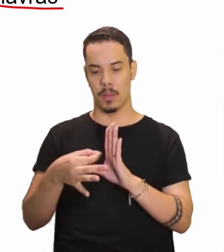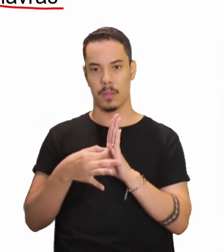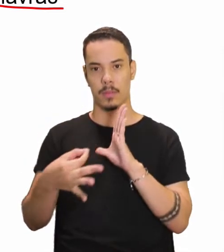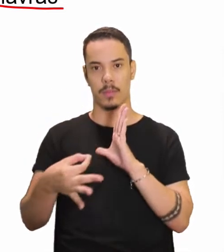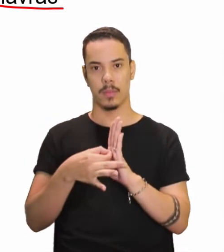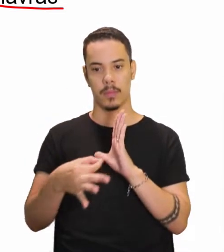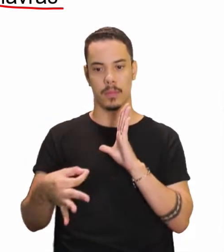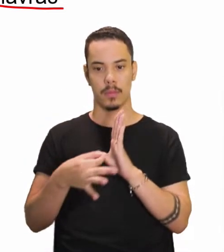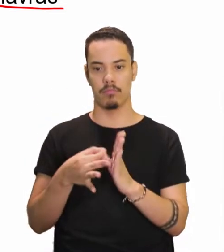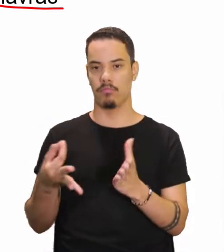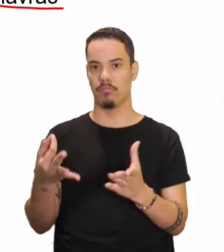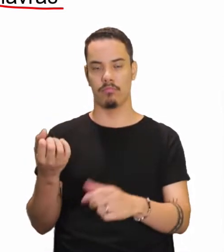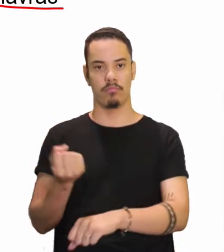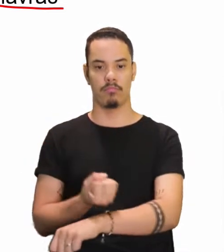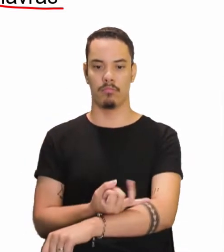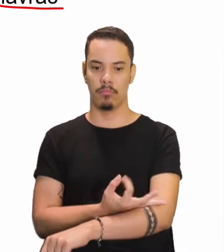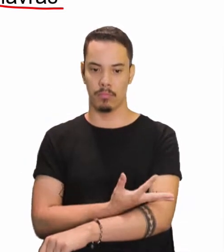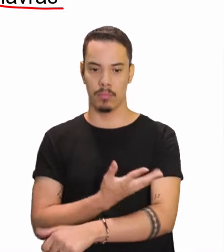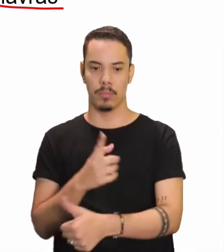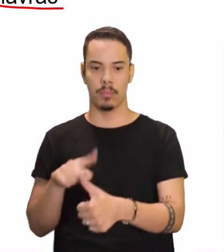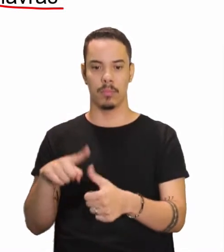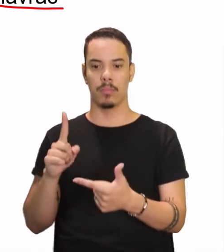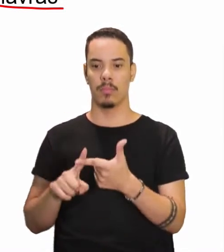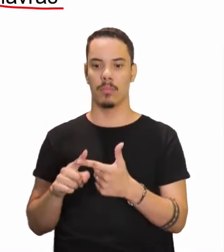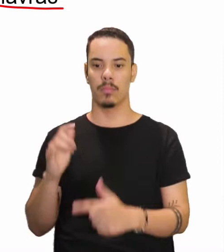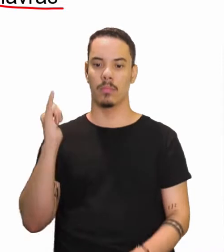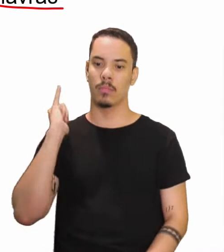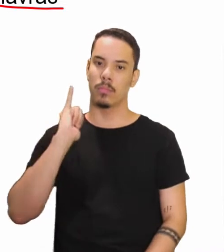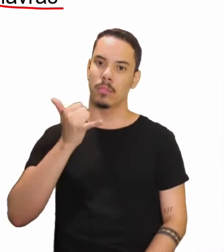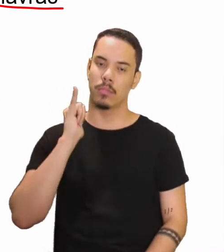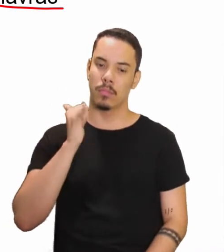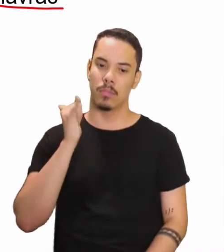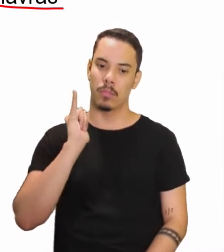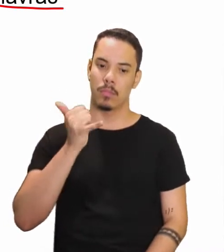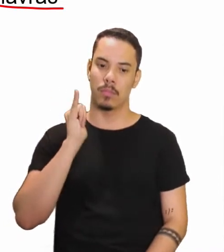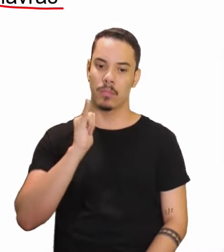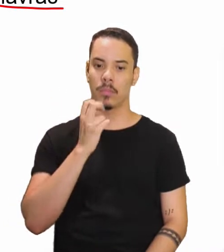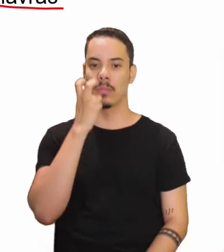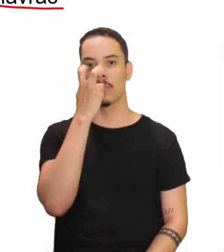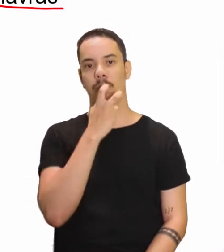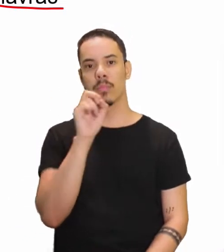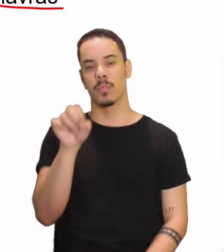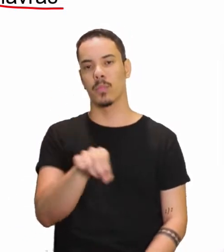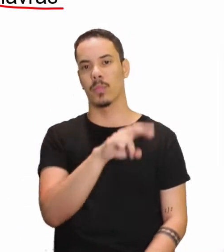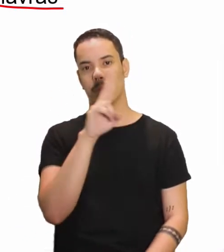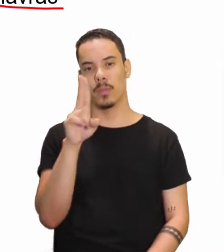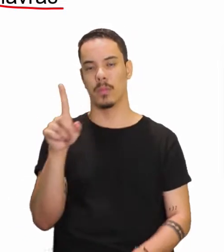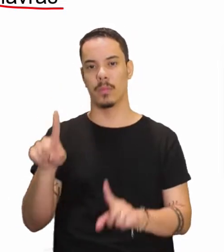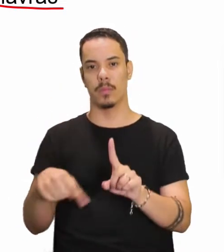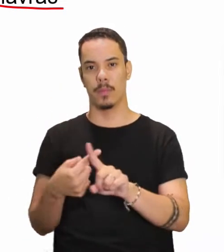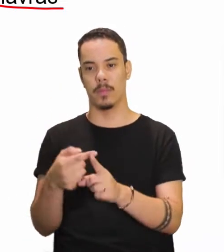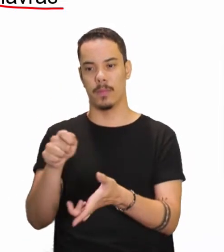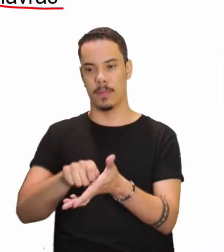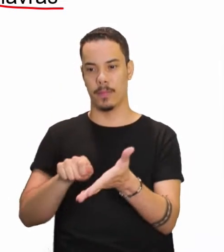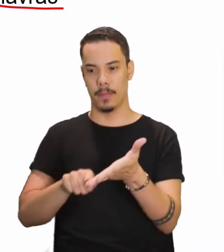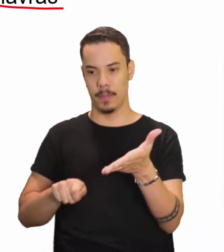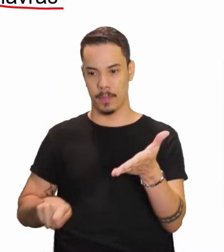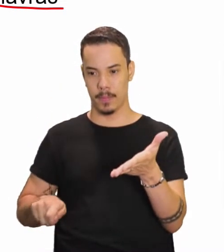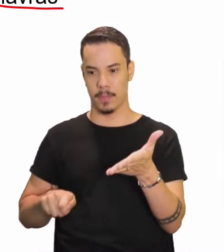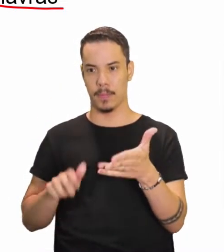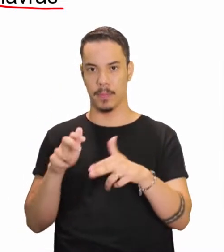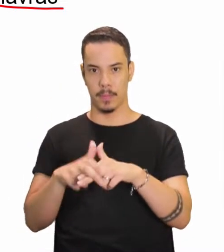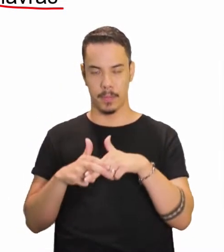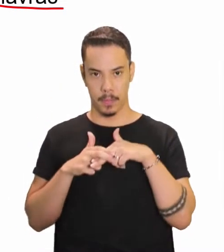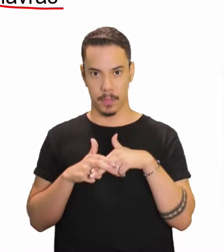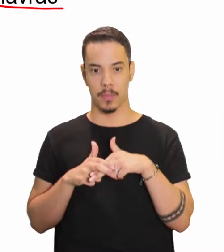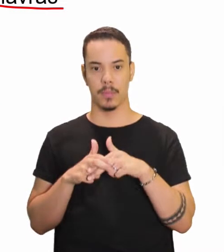sugerir emoções aos discursos orais e escritos. Olha só,